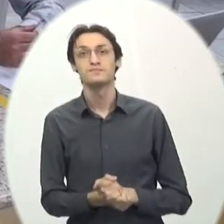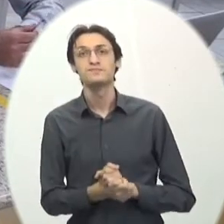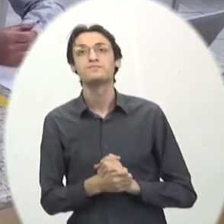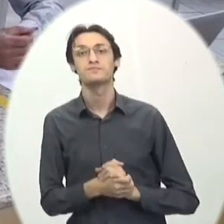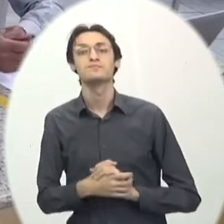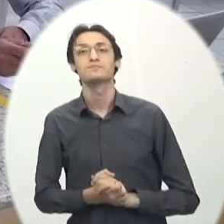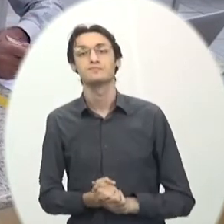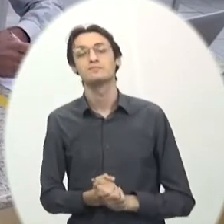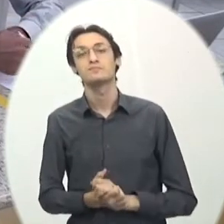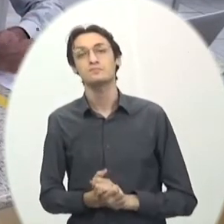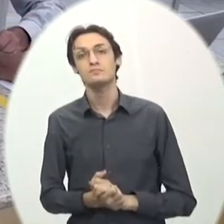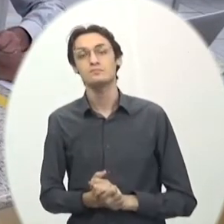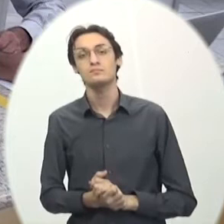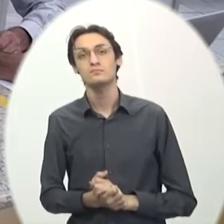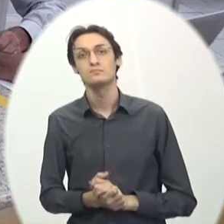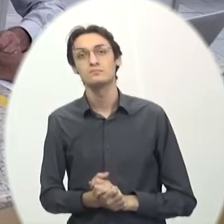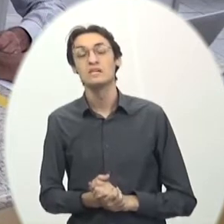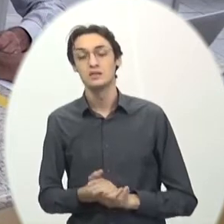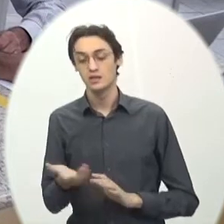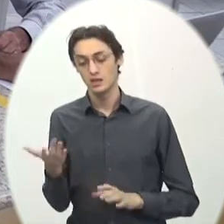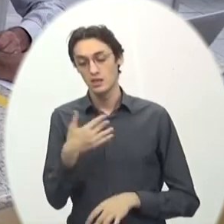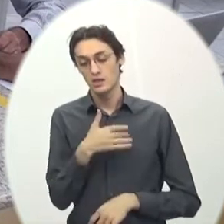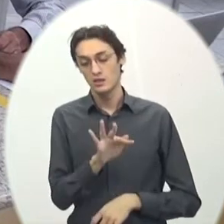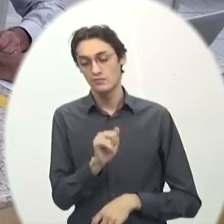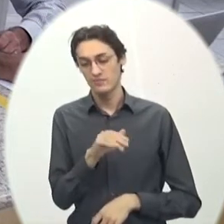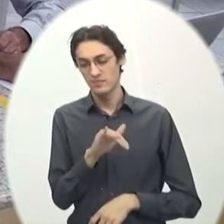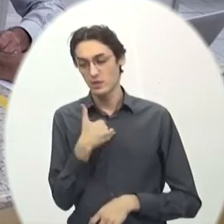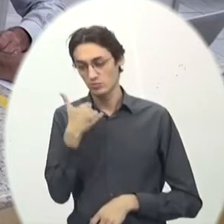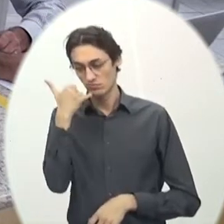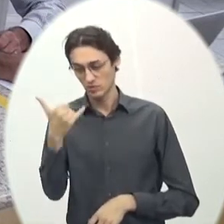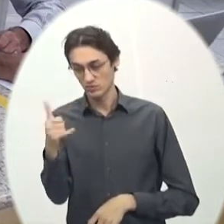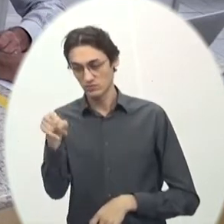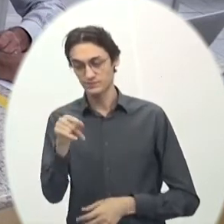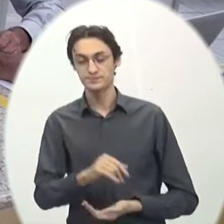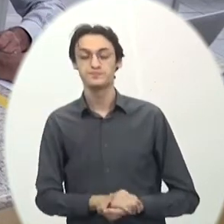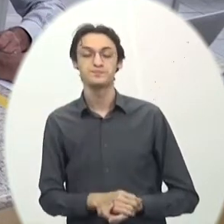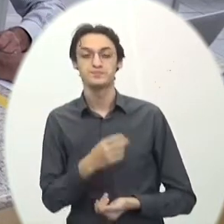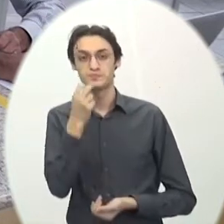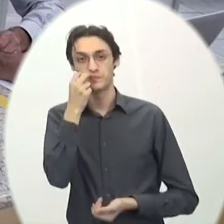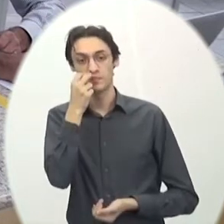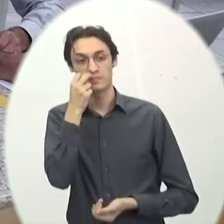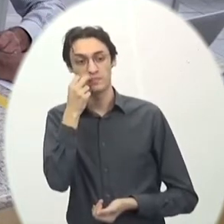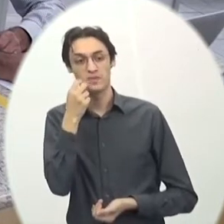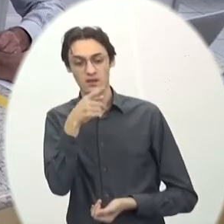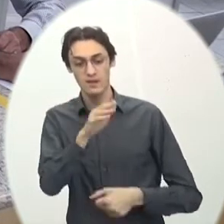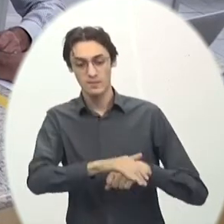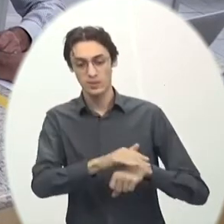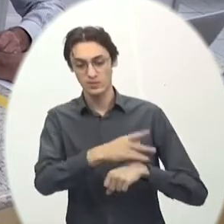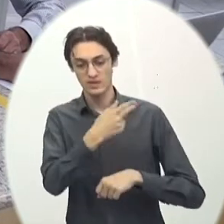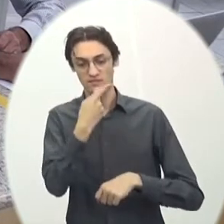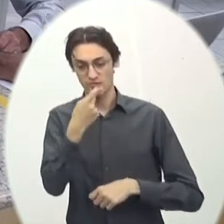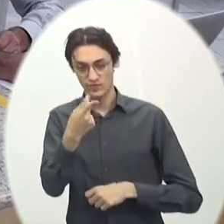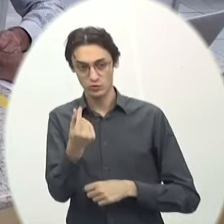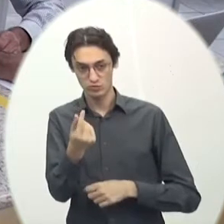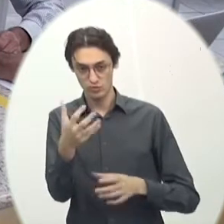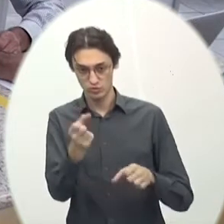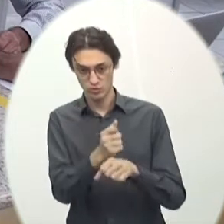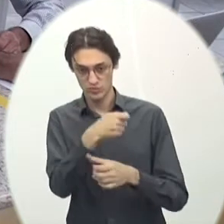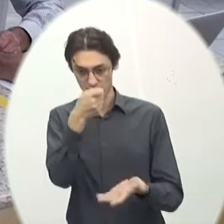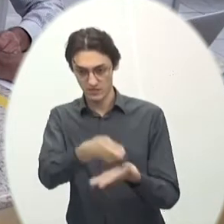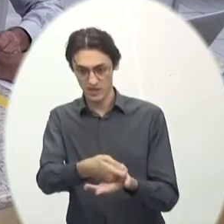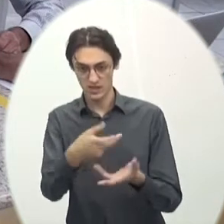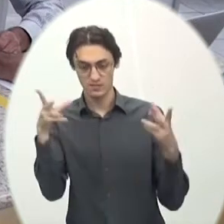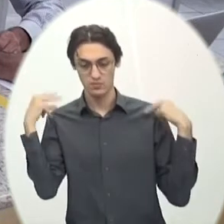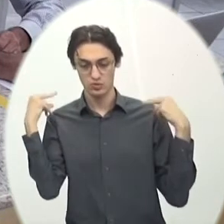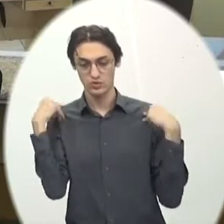Quando entrou em contato com o senhor, doutor Vanderlei, foi citado valores do senhor por